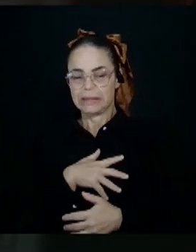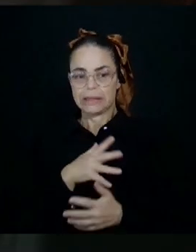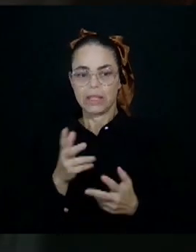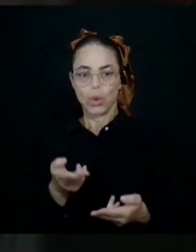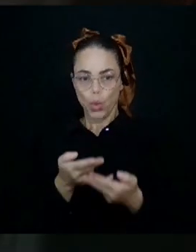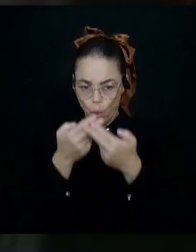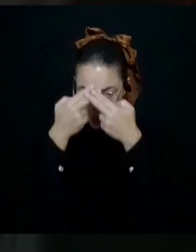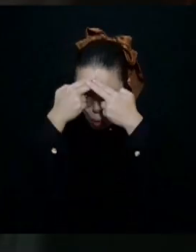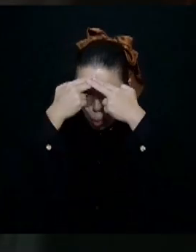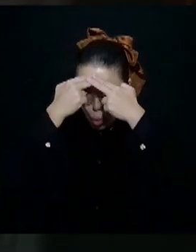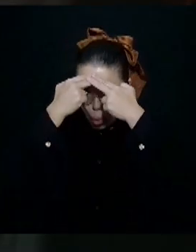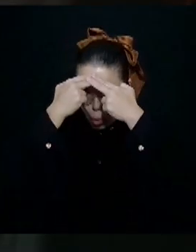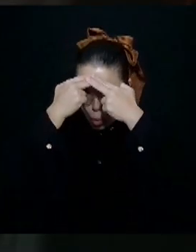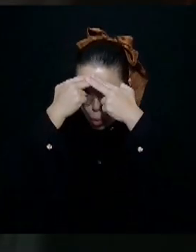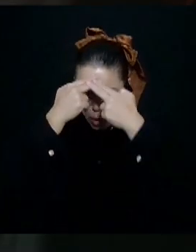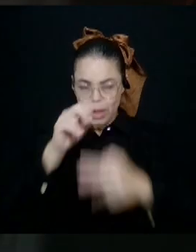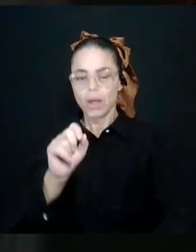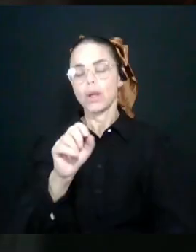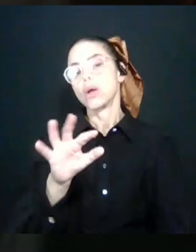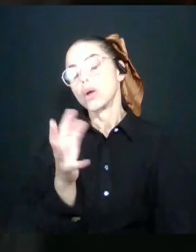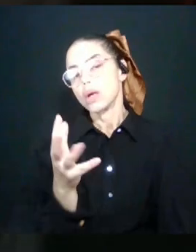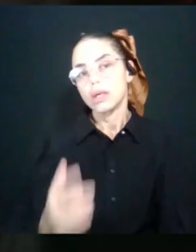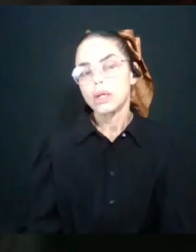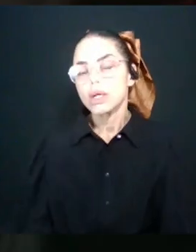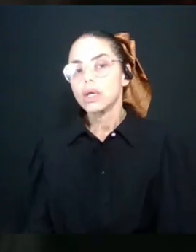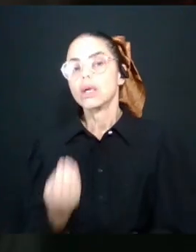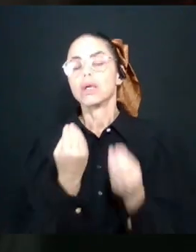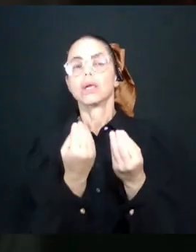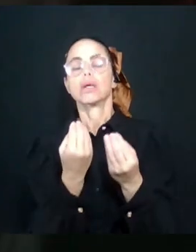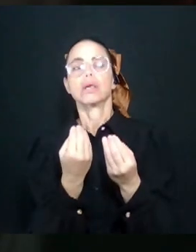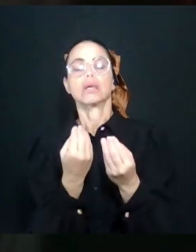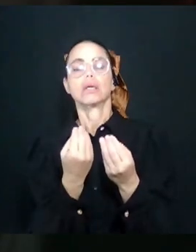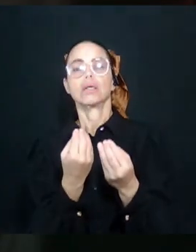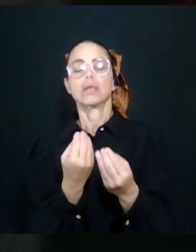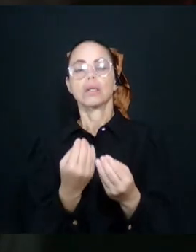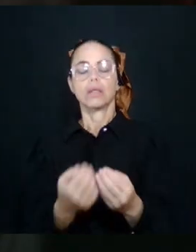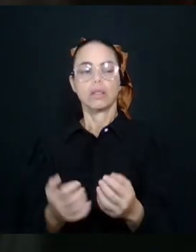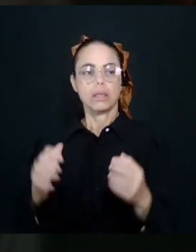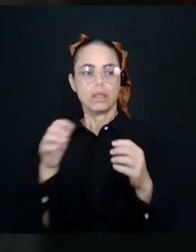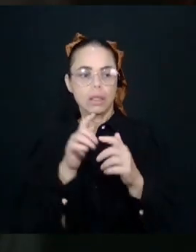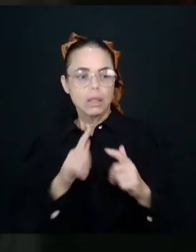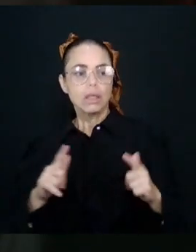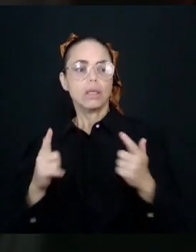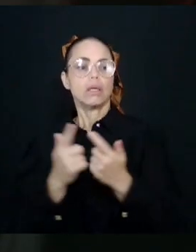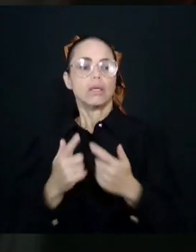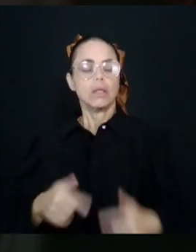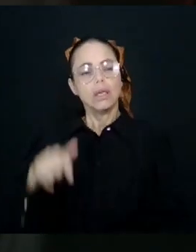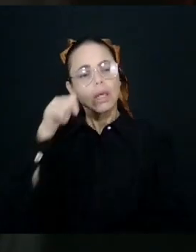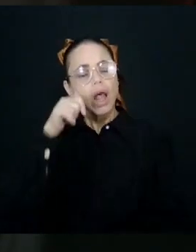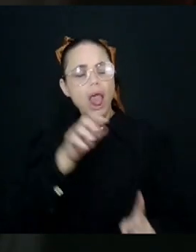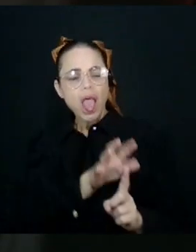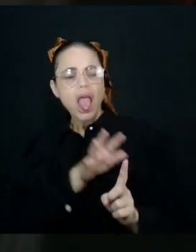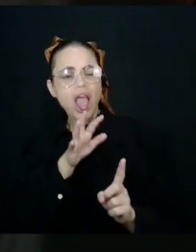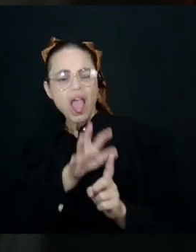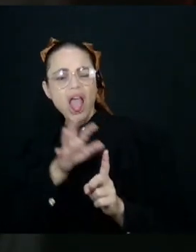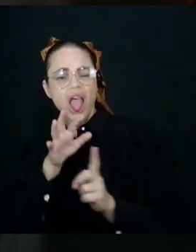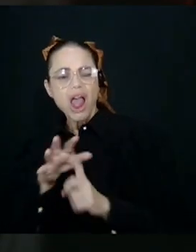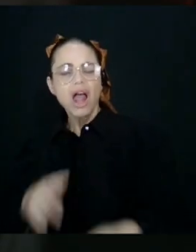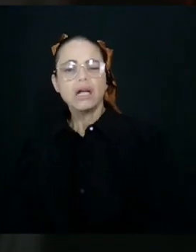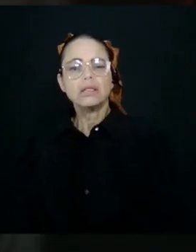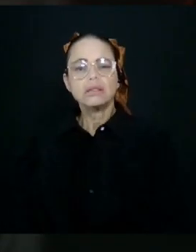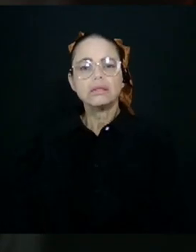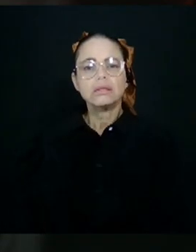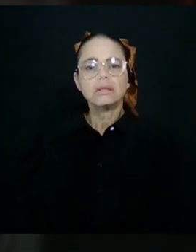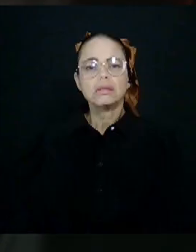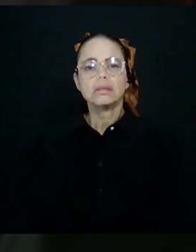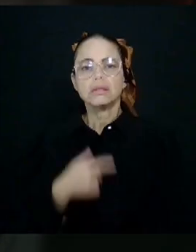que acontece? Como que o inconsciente coletivo perpetua essa ideia de que a mulher deve ser passiva em casa, contida no